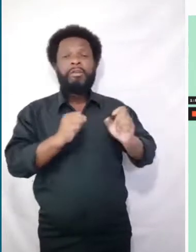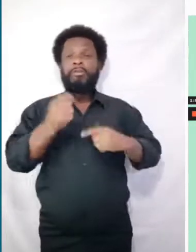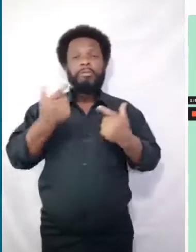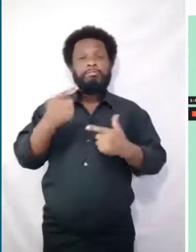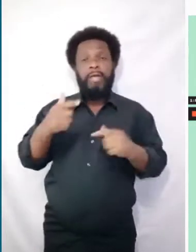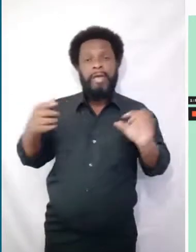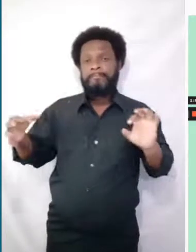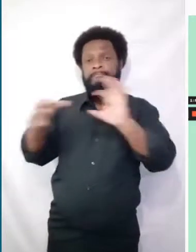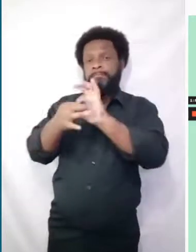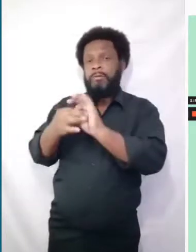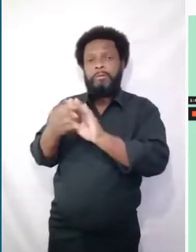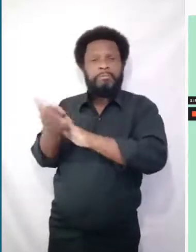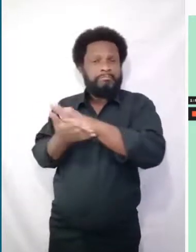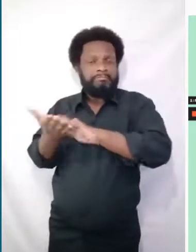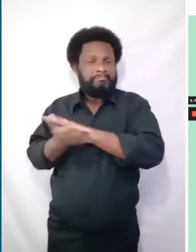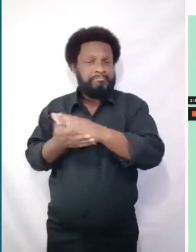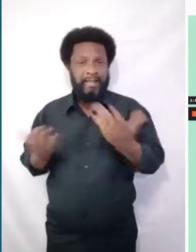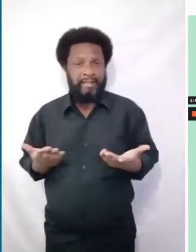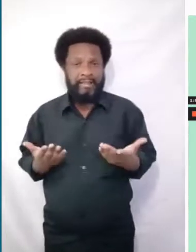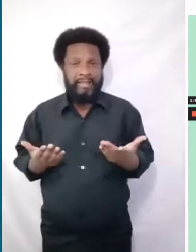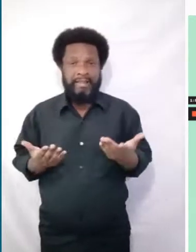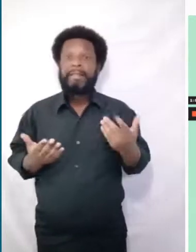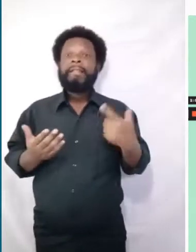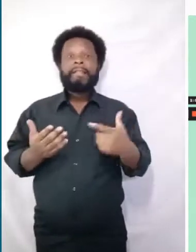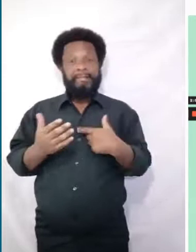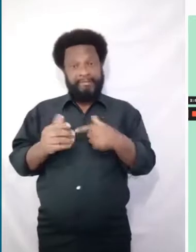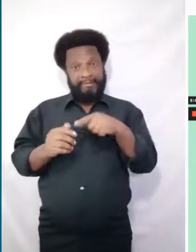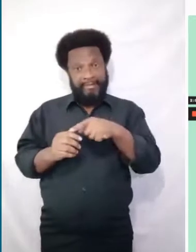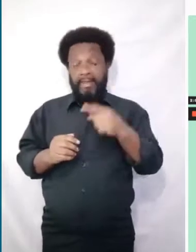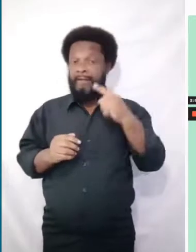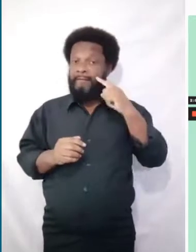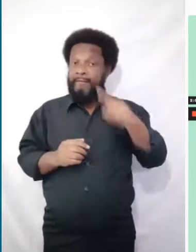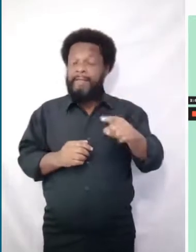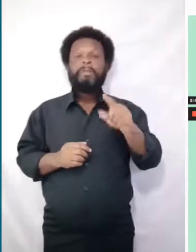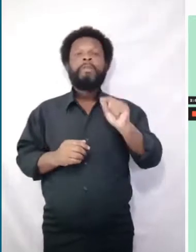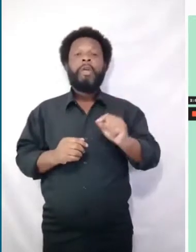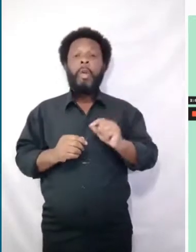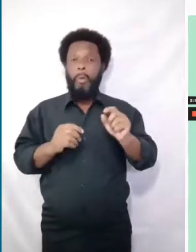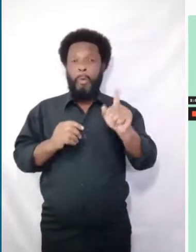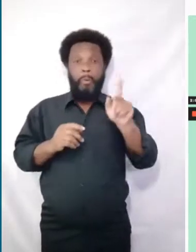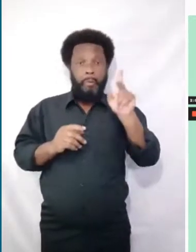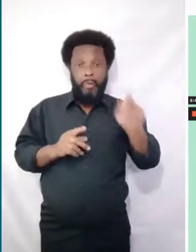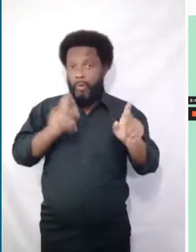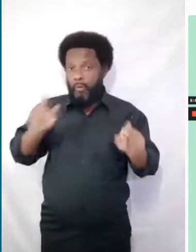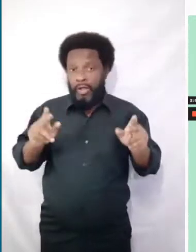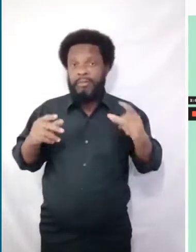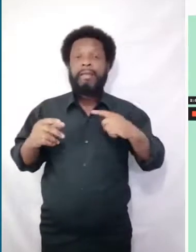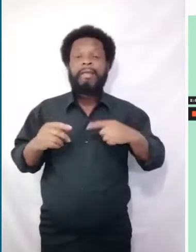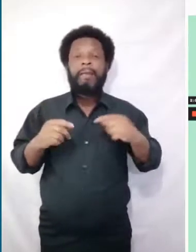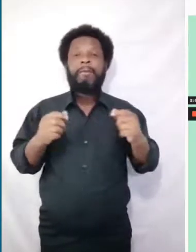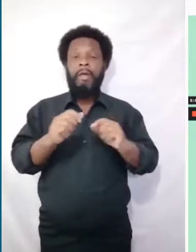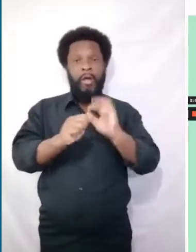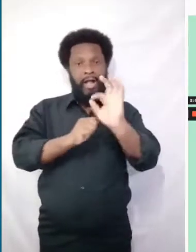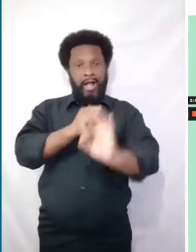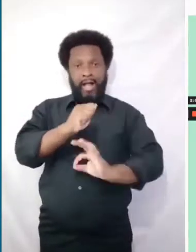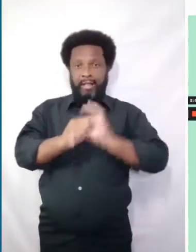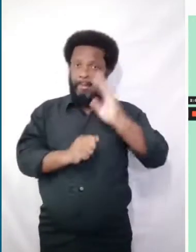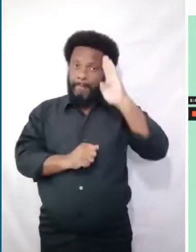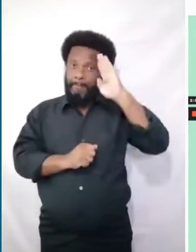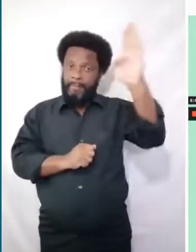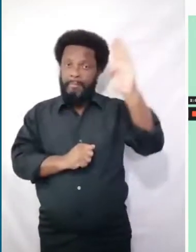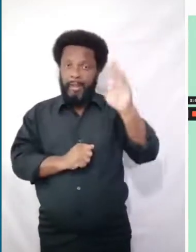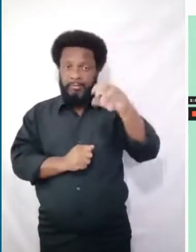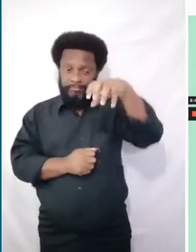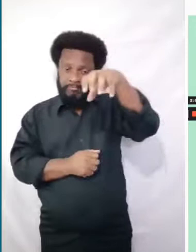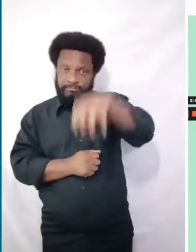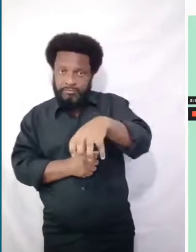são os elétrons livres, ou seja, os elétrons que não fazem parte da ligação, presente no átomo central. Então, aqui esses pares eletrônicos não ligantes, eles